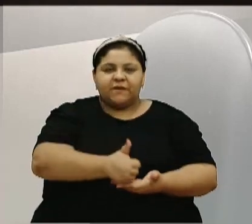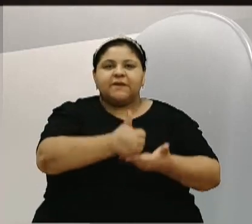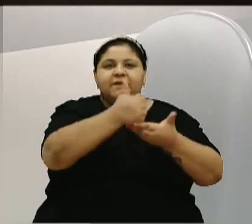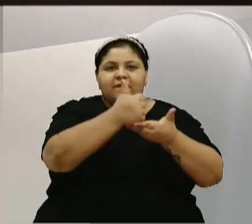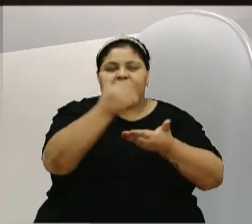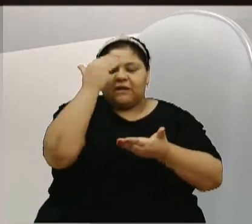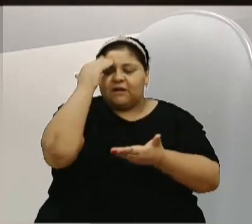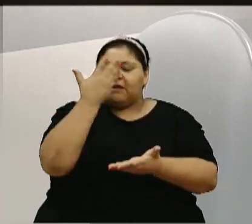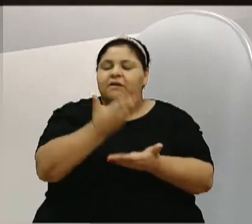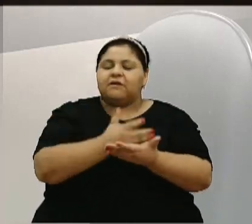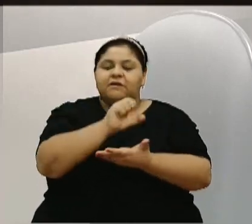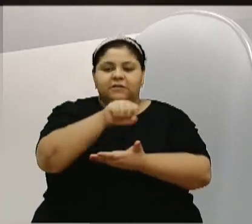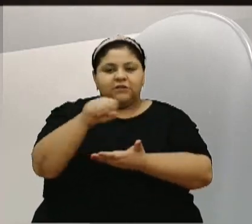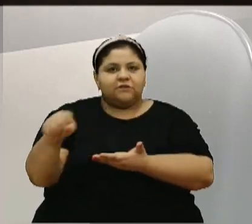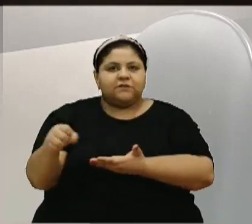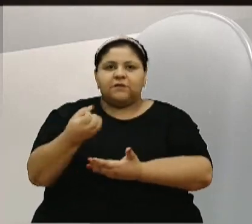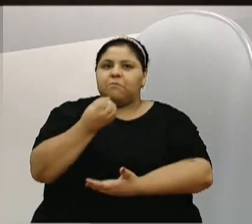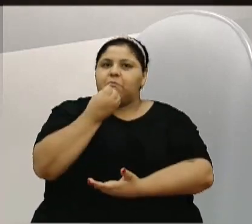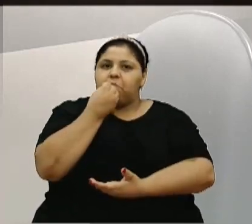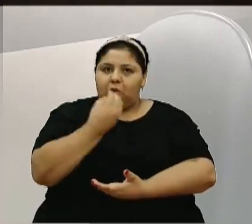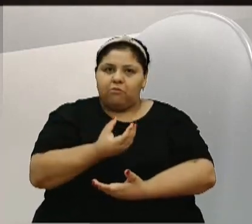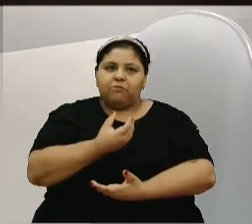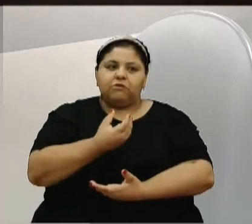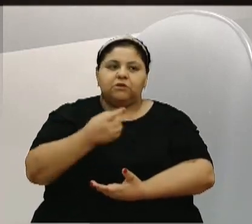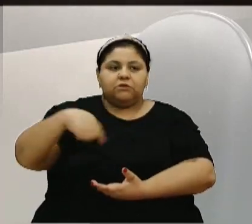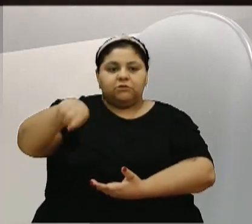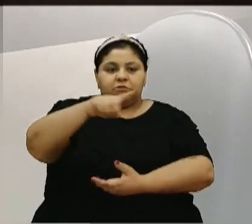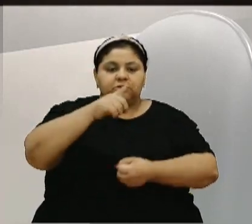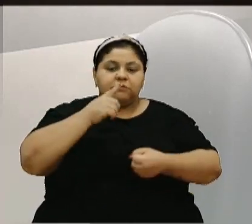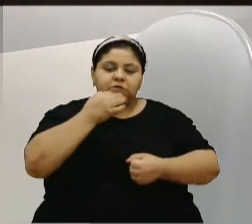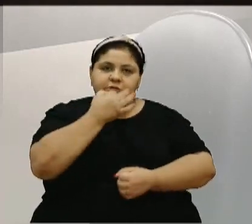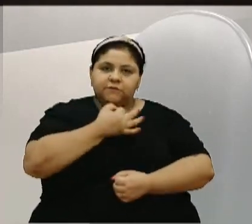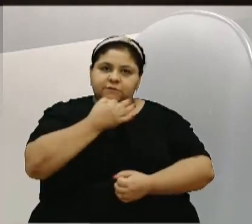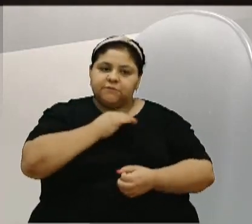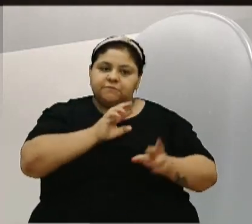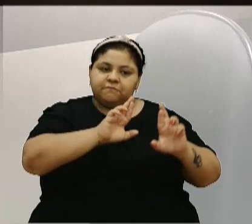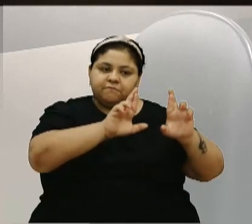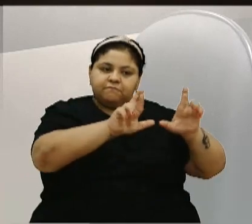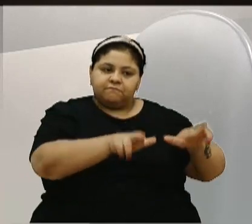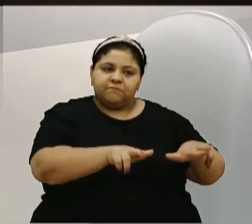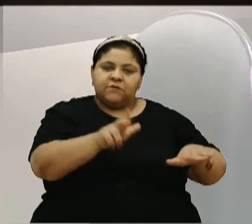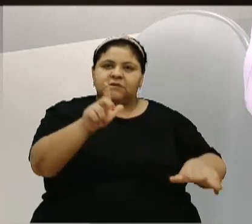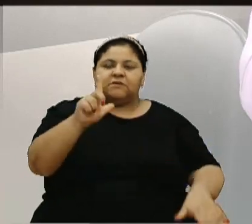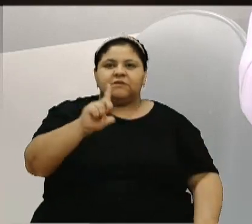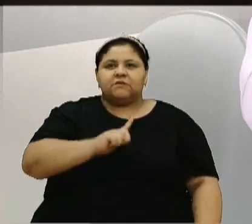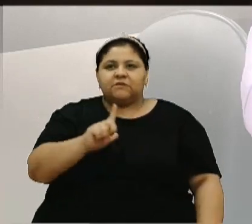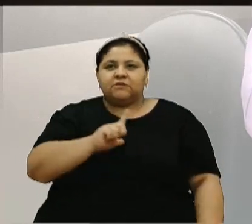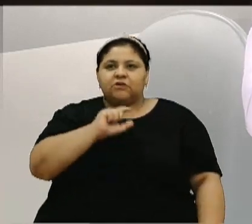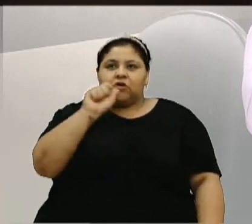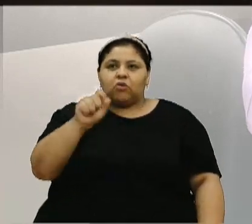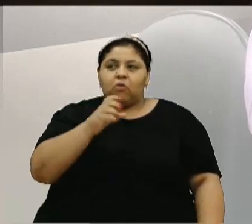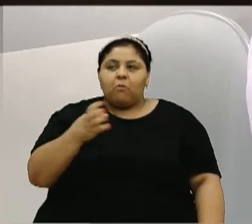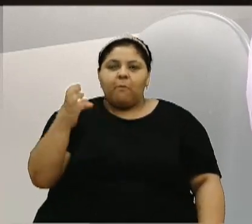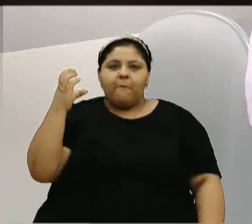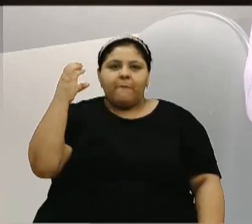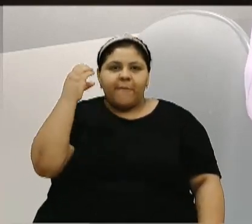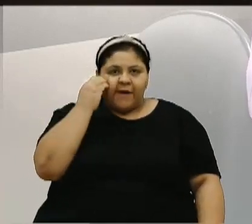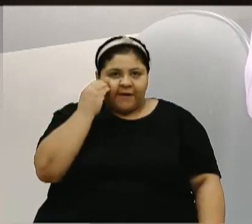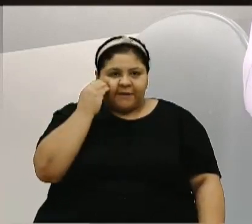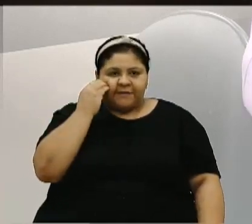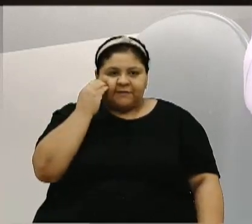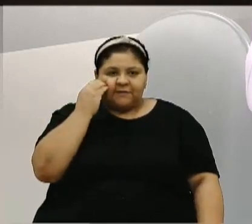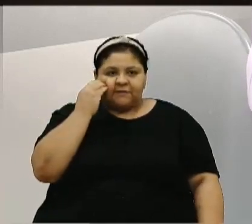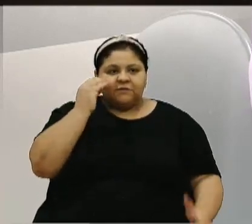sim que é muito produtivo e muito positivo para a nossa cidade, para a nossa região, tê-la ela como patrimônio